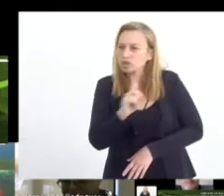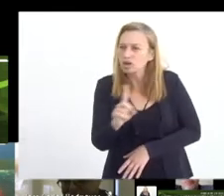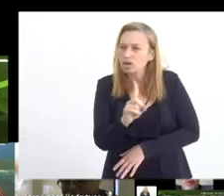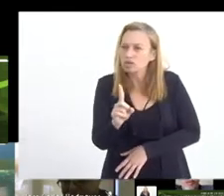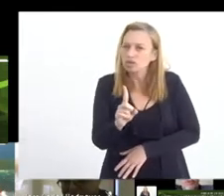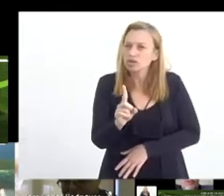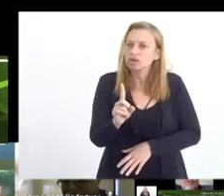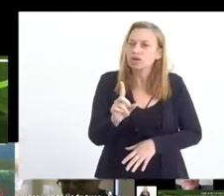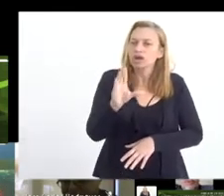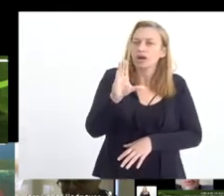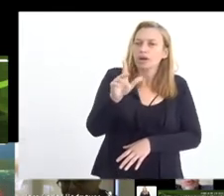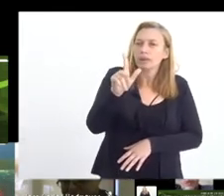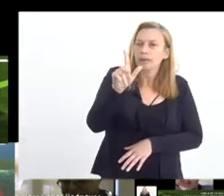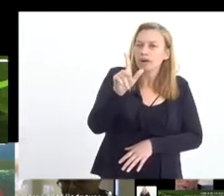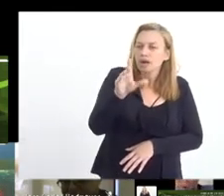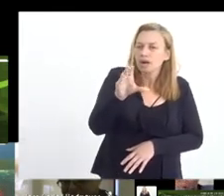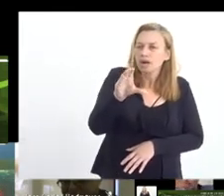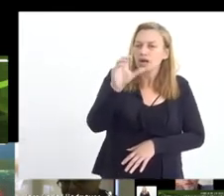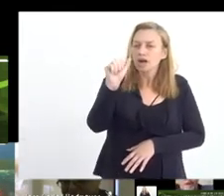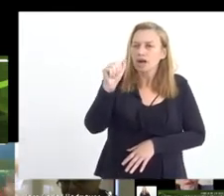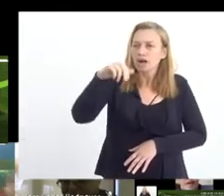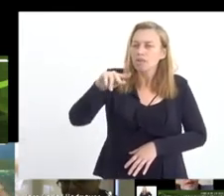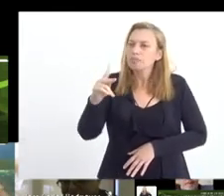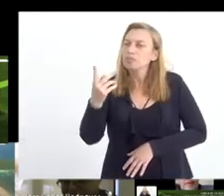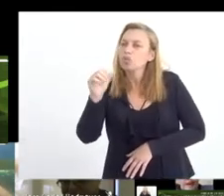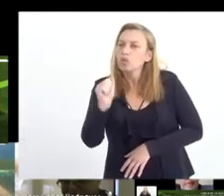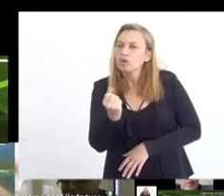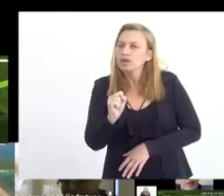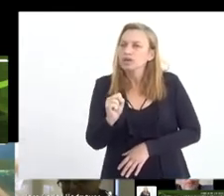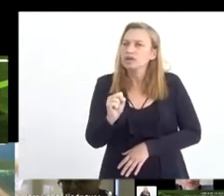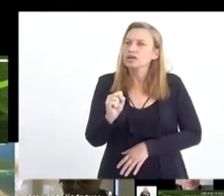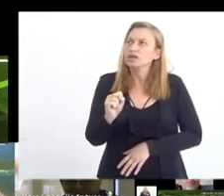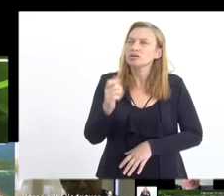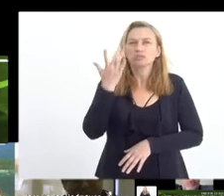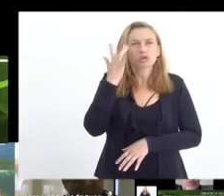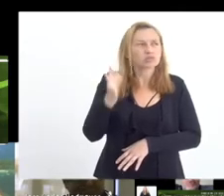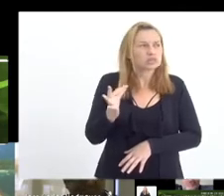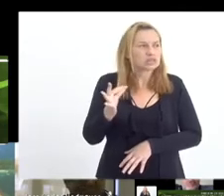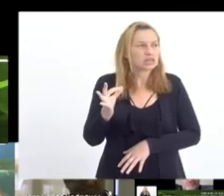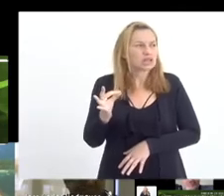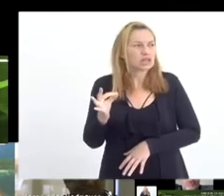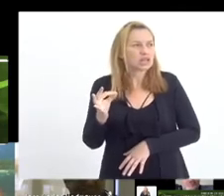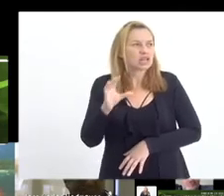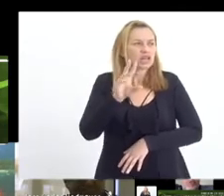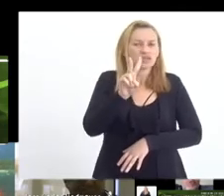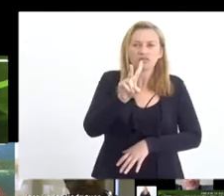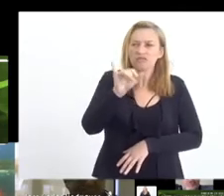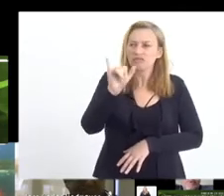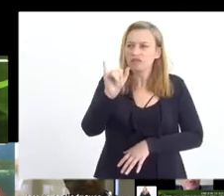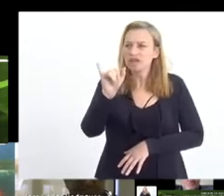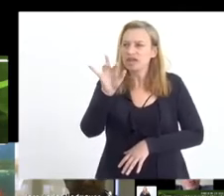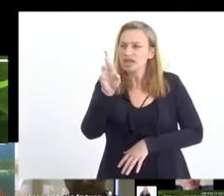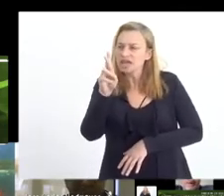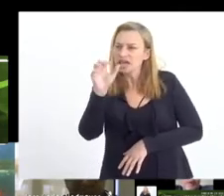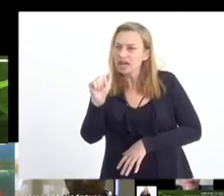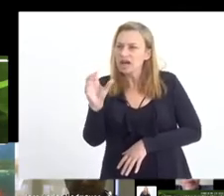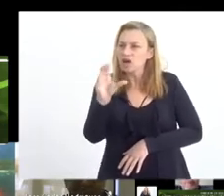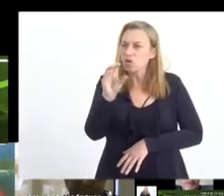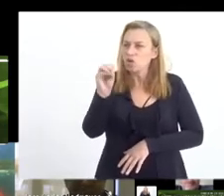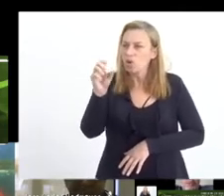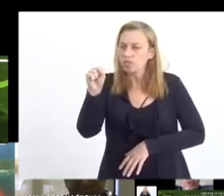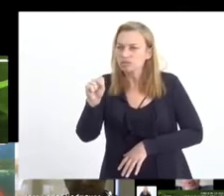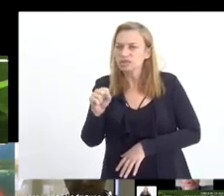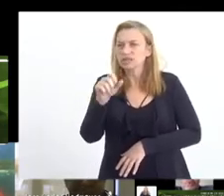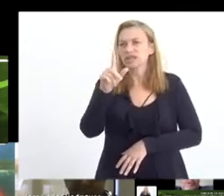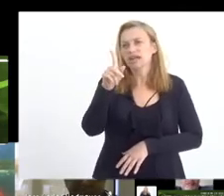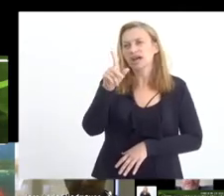em Pampulha, eu não sei se isso aconteceu para o aeroporto de Viracopos, Campinas, é um pouco assim, me preocupa.